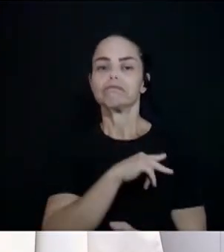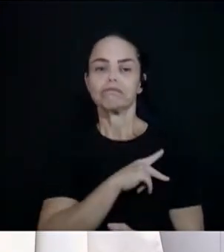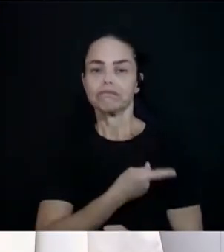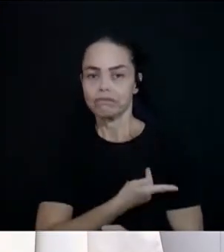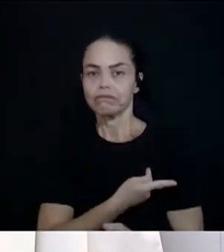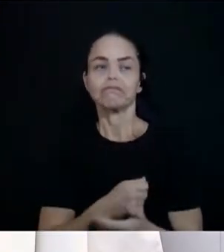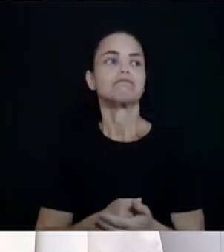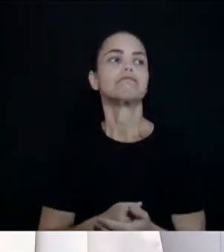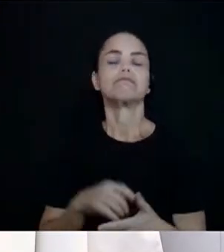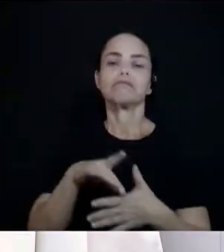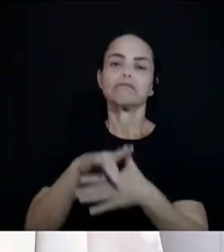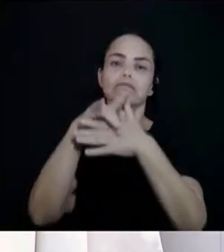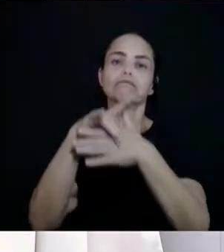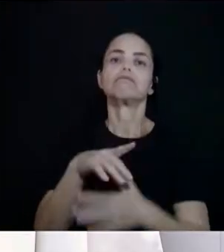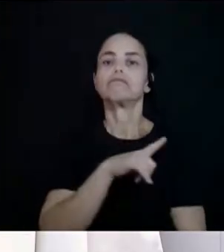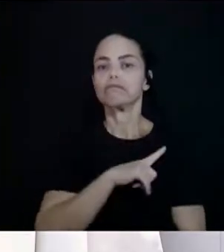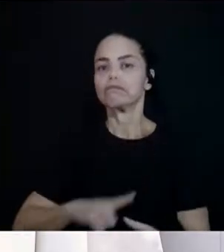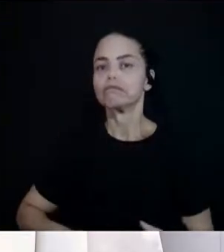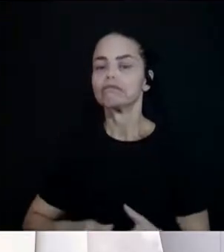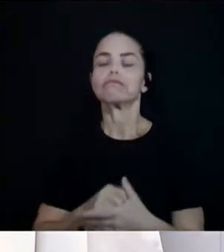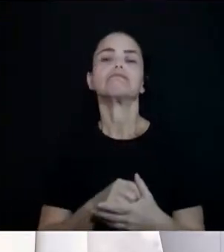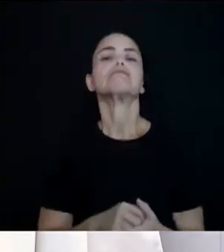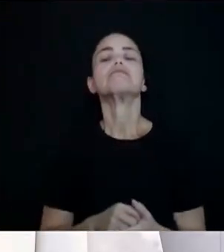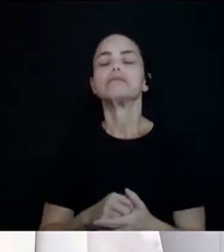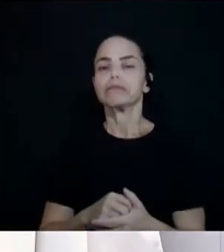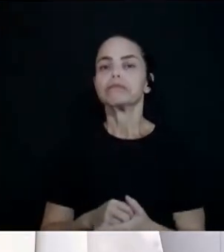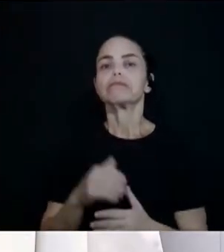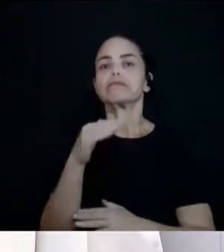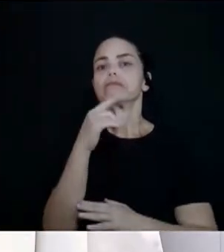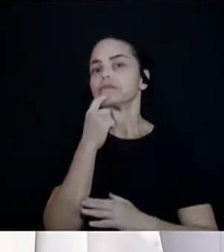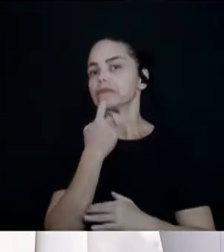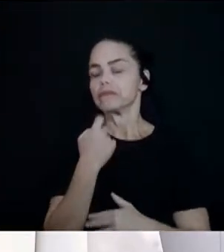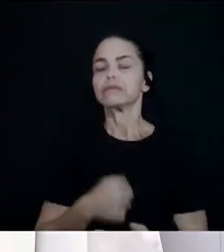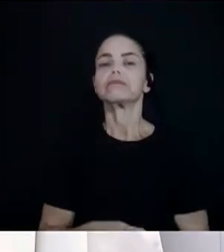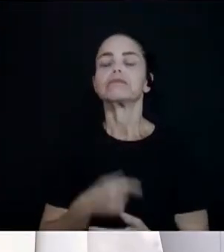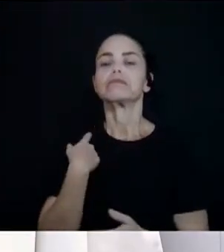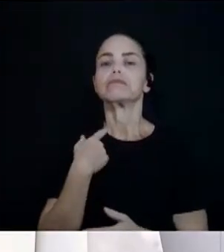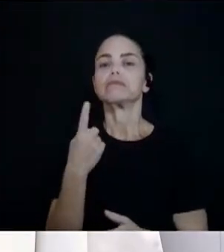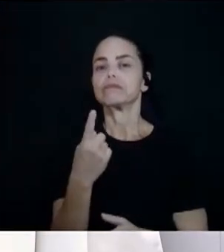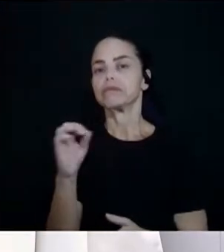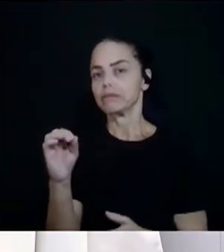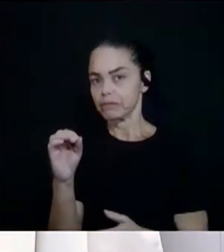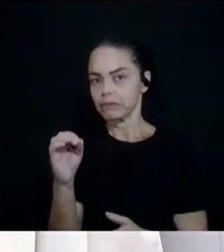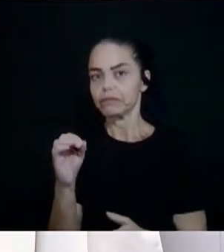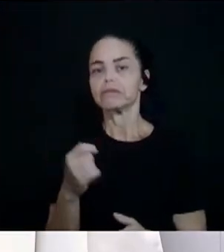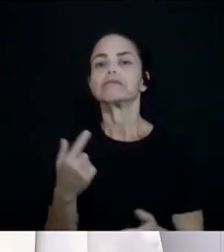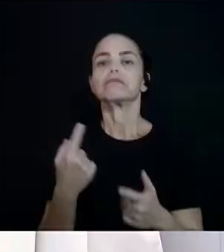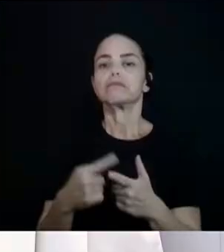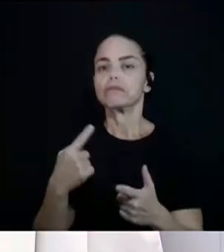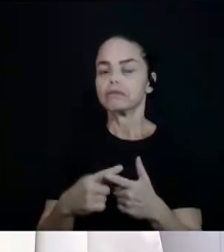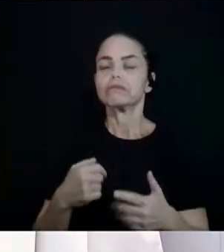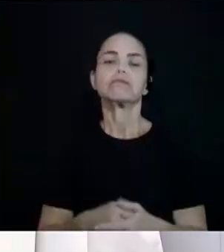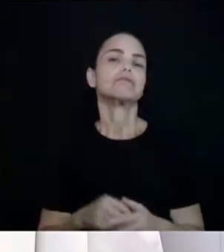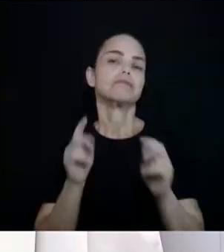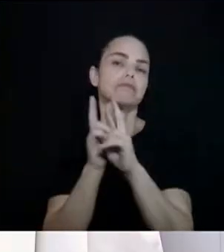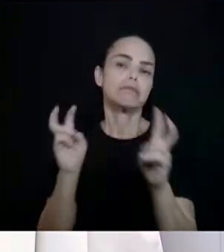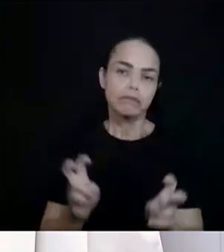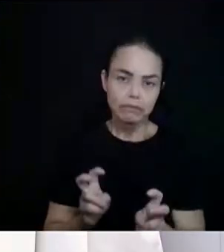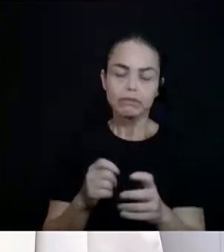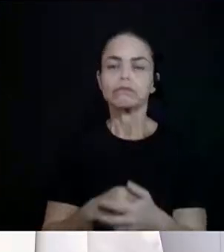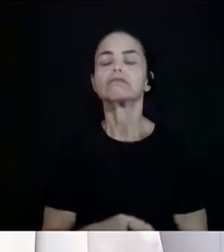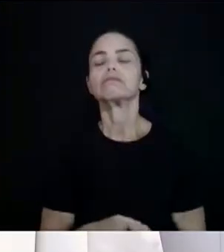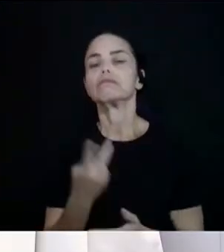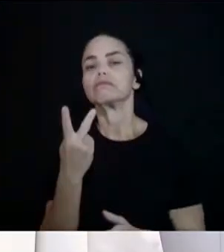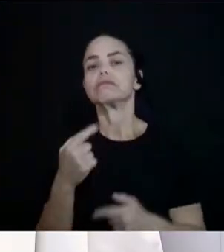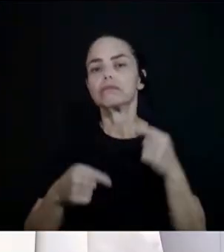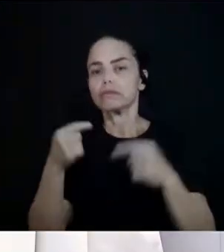de governo na Câmara. A princípio, ele falou a respeito do item 10, porque falava sobre a segunda discussão e